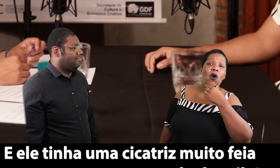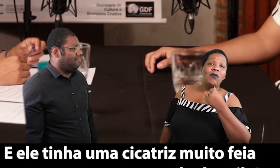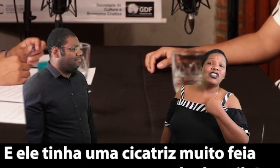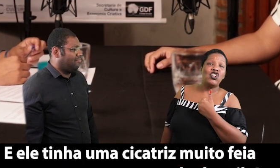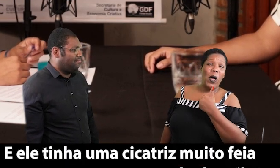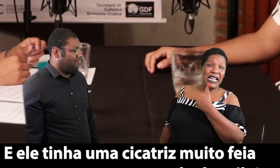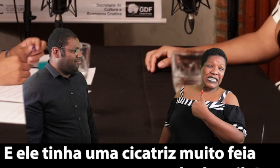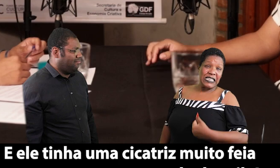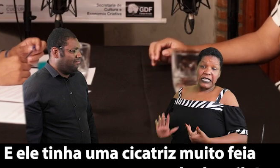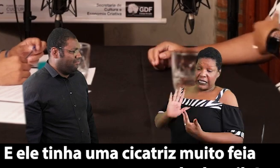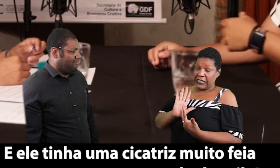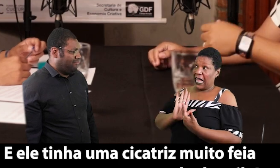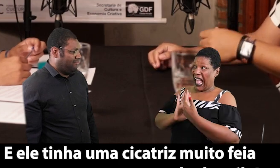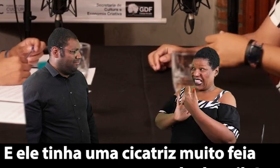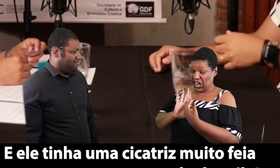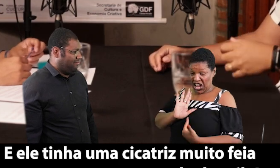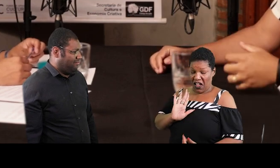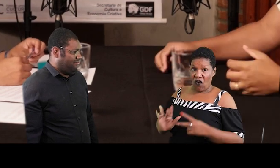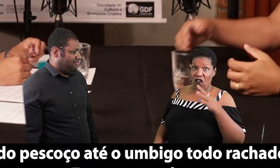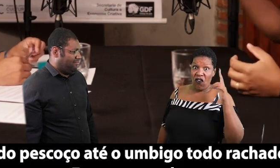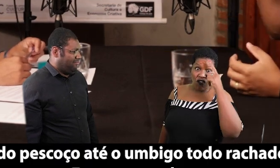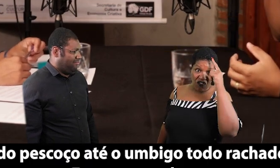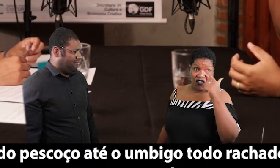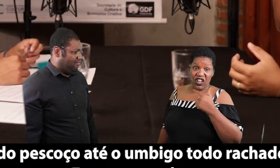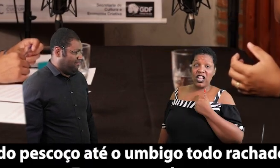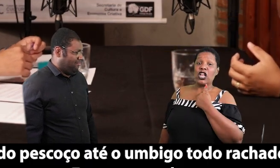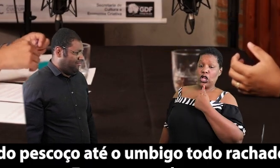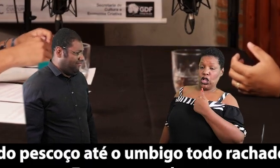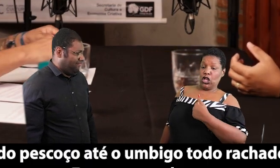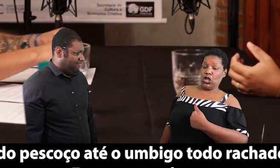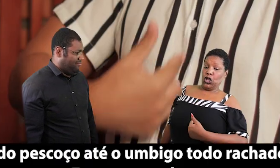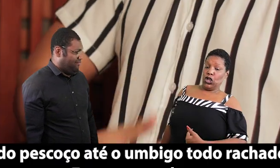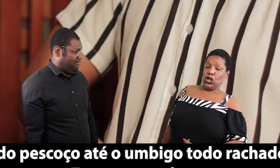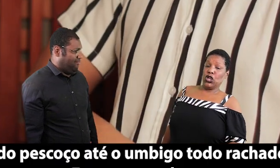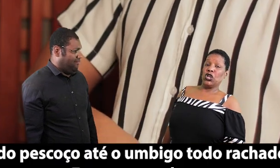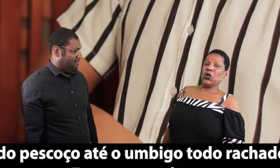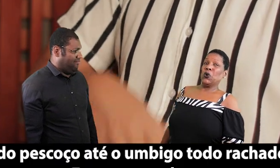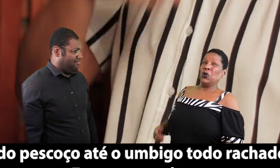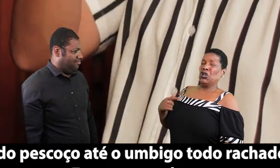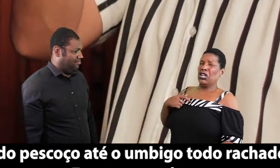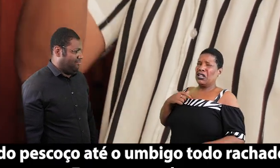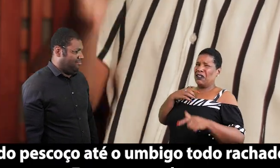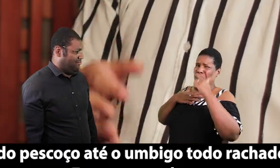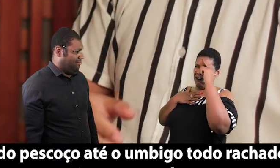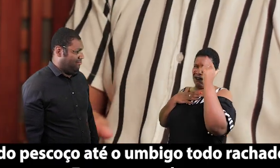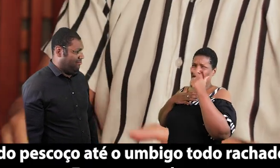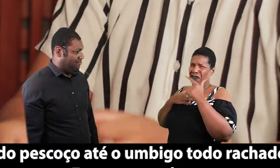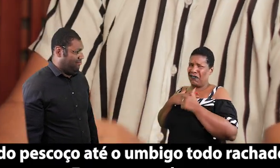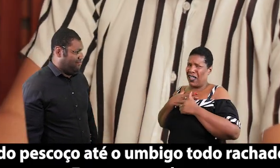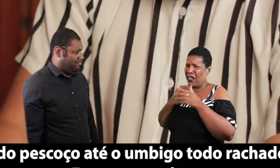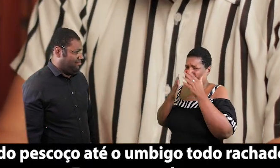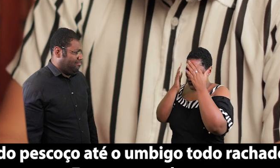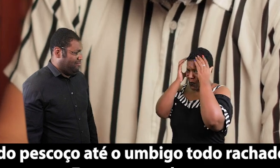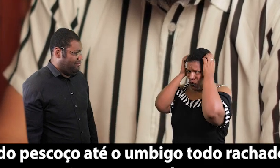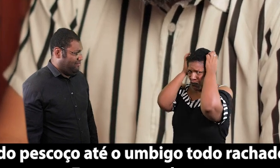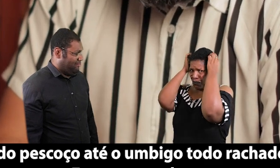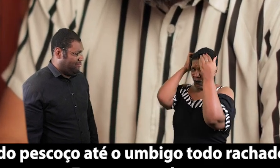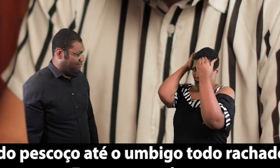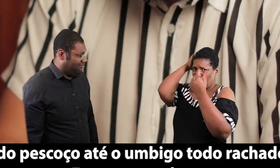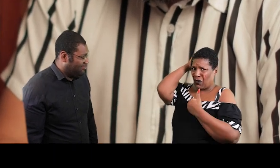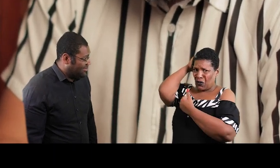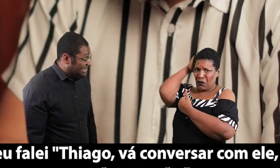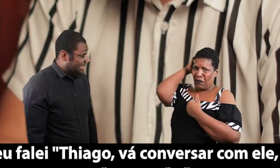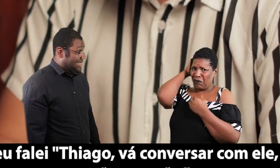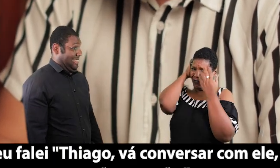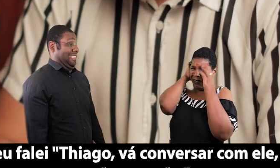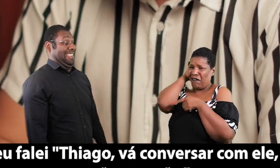cicatriz muito feia. E eu tava com medo daquilo. Ele tinha uma cicatriz que ia daqui, assim, ó, o pescoço até o umbigo, assim, todo rachado. E eu com medo,